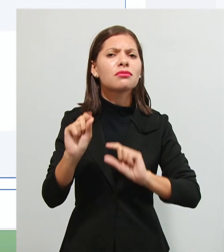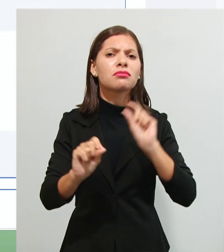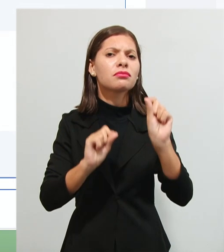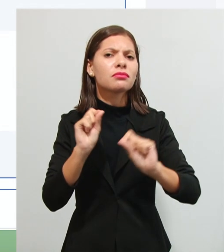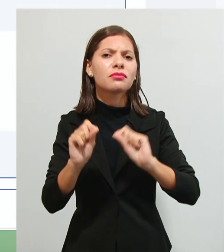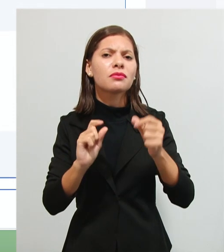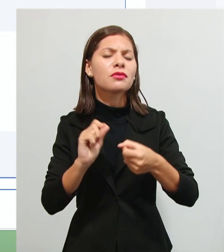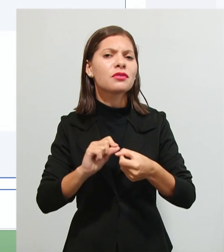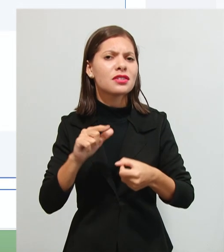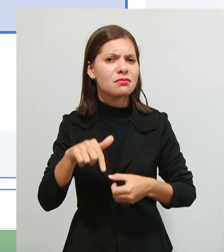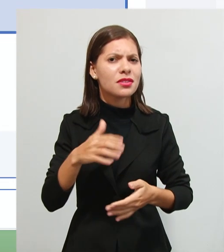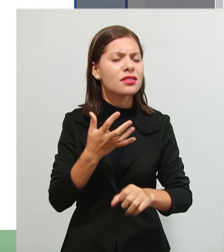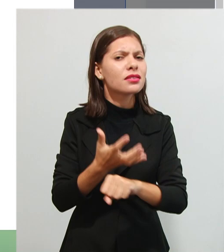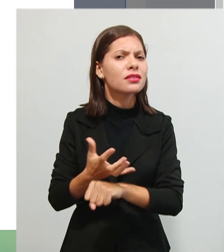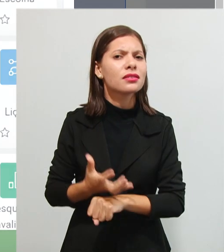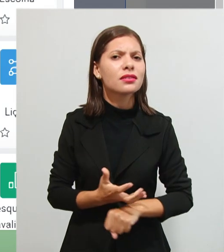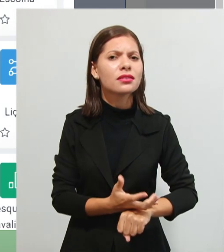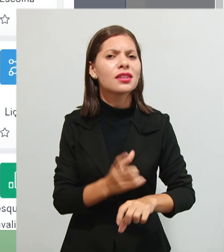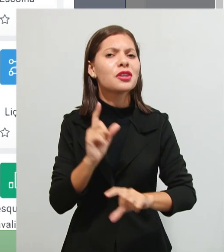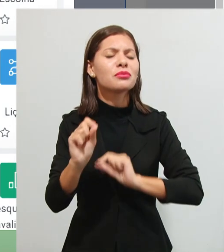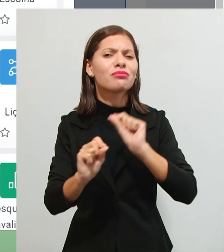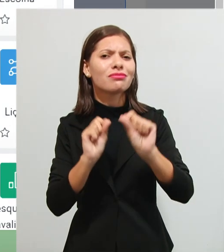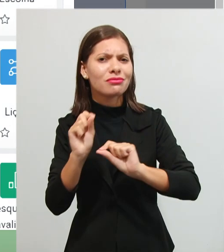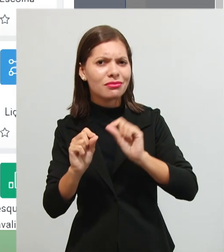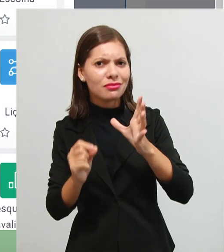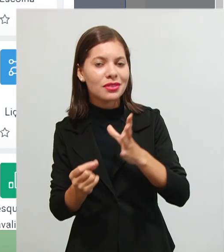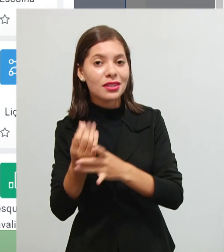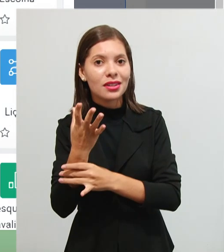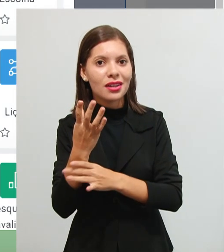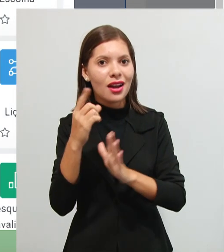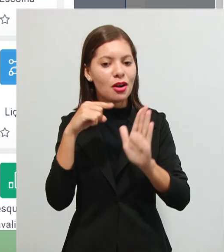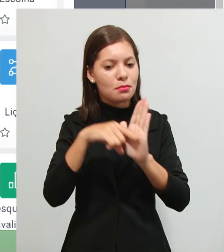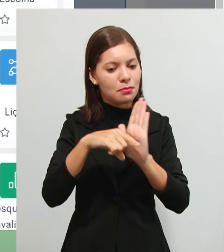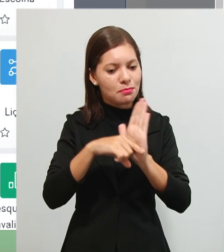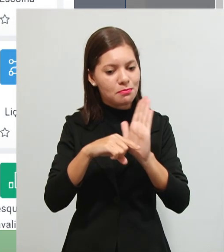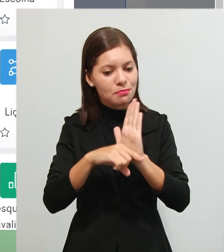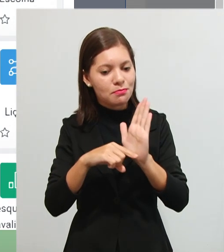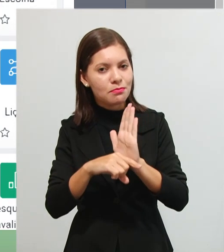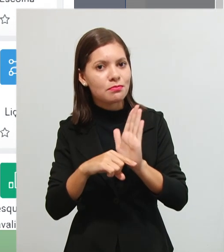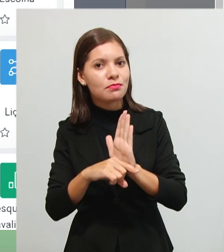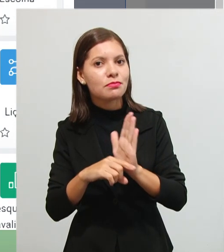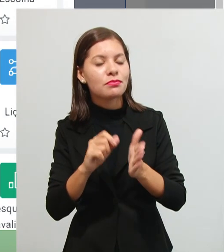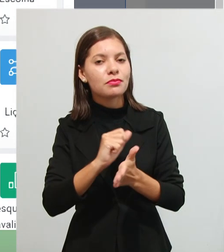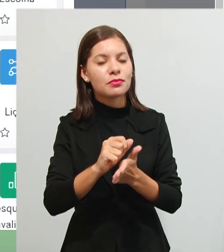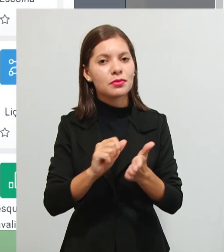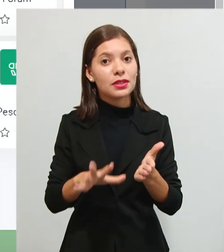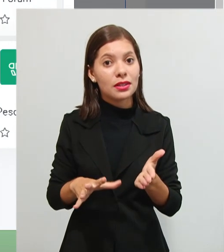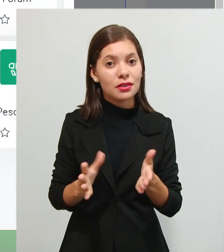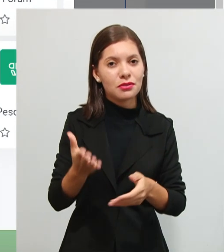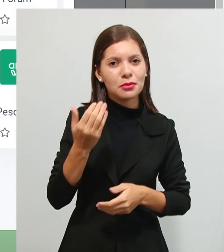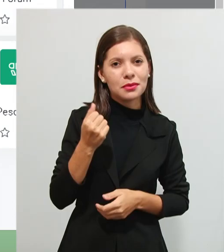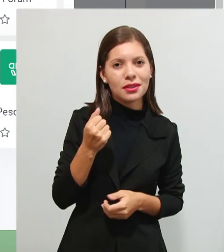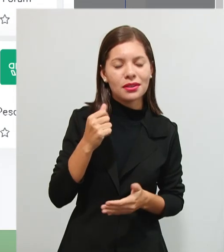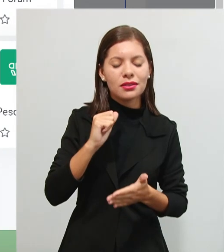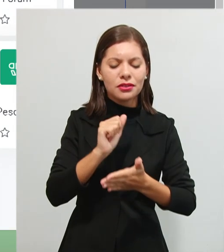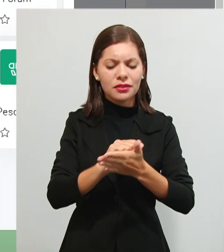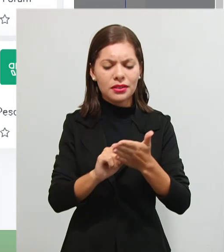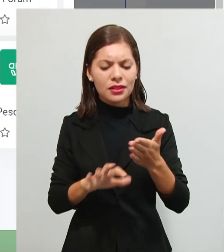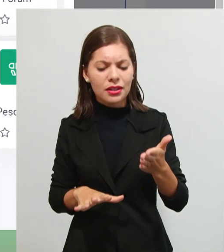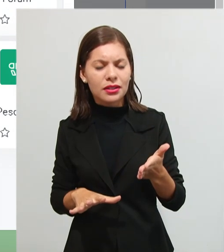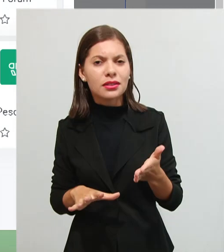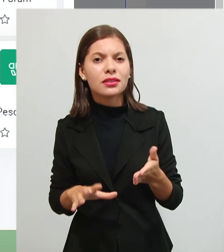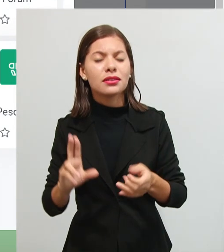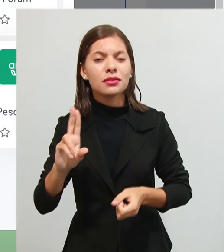para essa disciplina? Eu poderia criar um questionário ou uma tarefa. Então vamos lá em atividades e